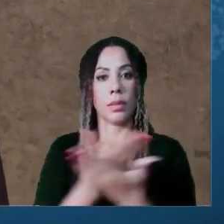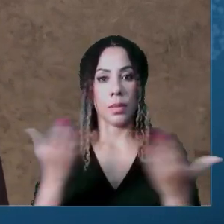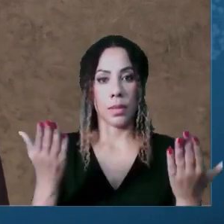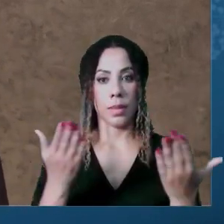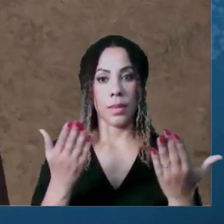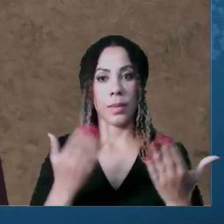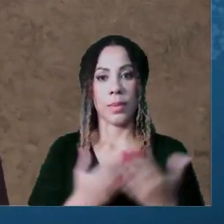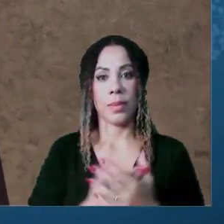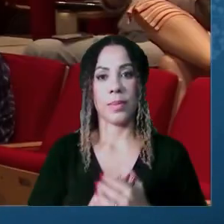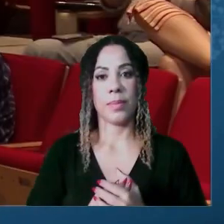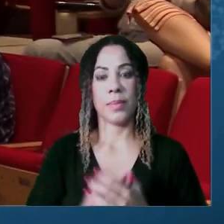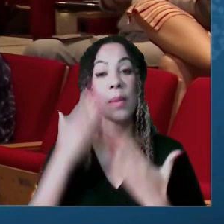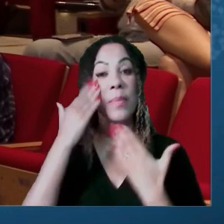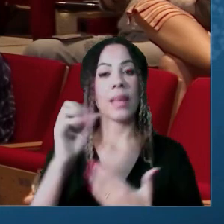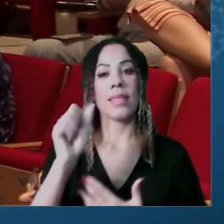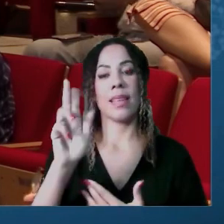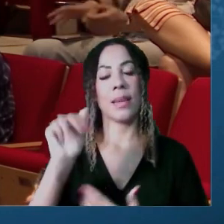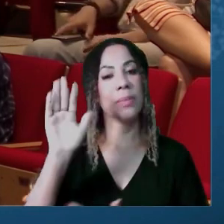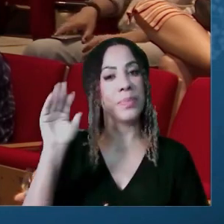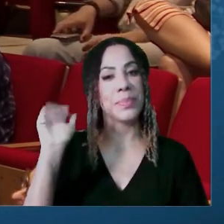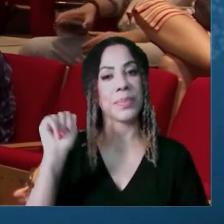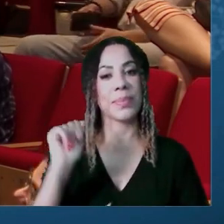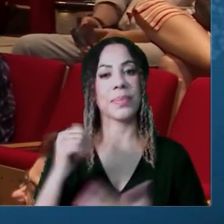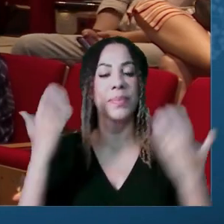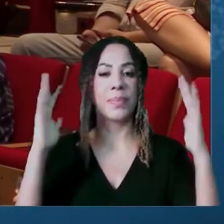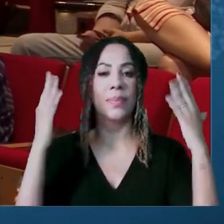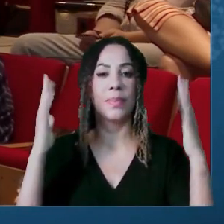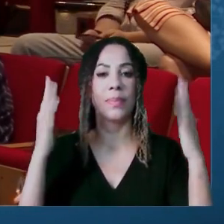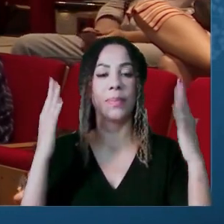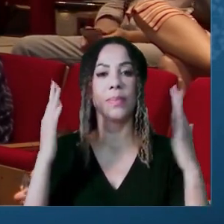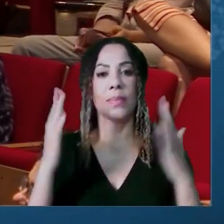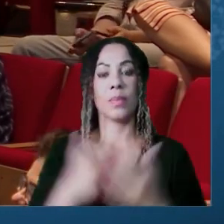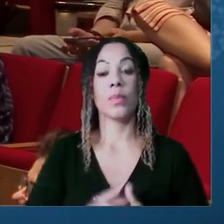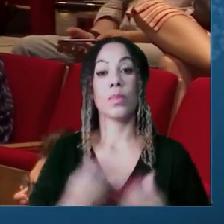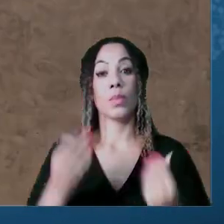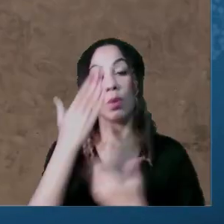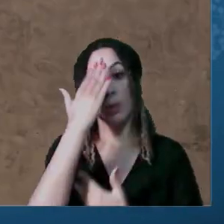see you soon. Bye bye. Bye. Muito obrigada.